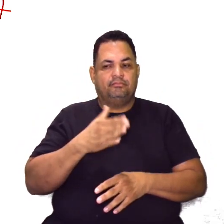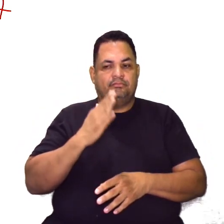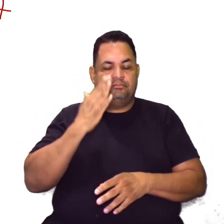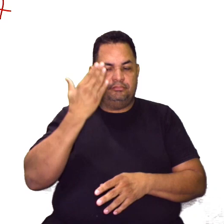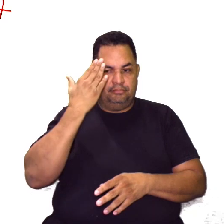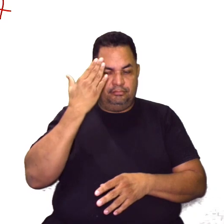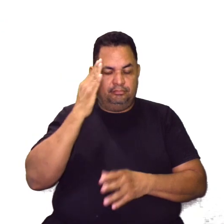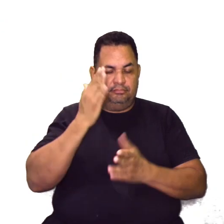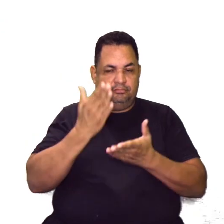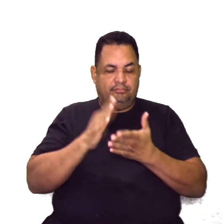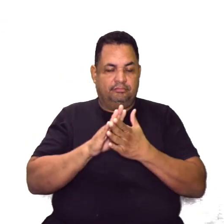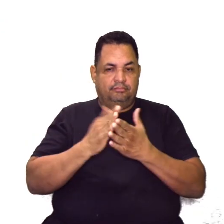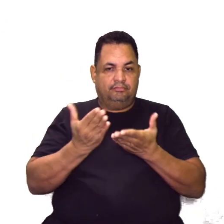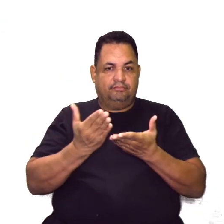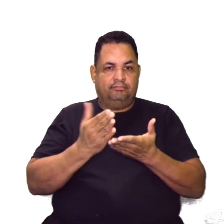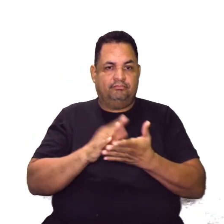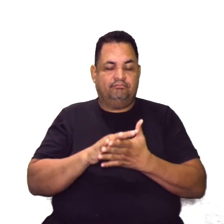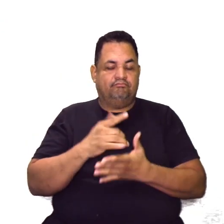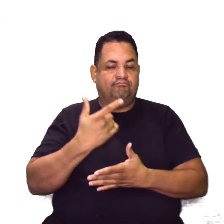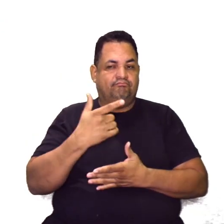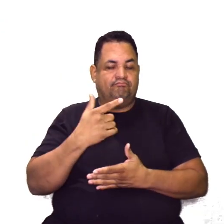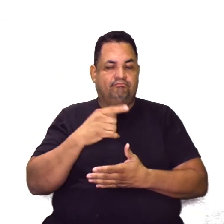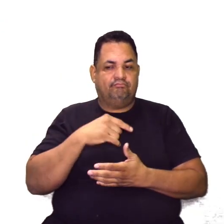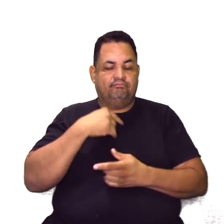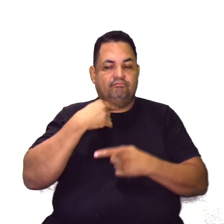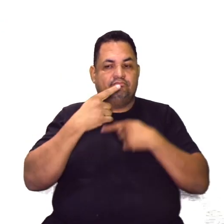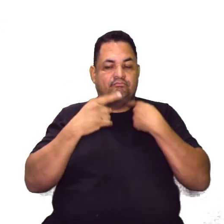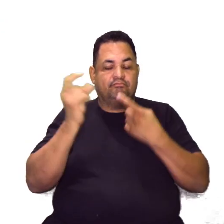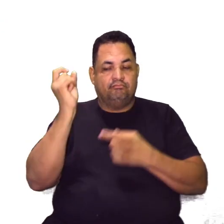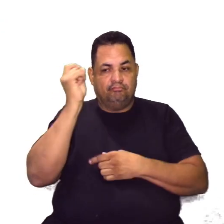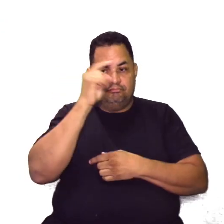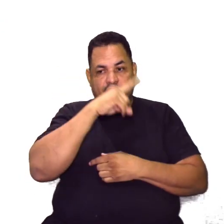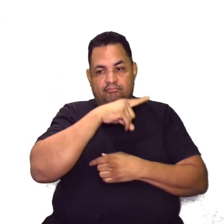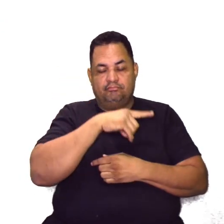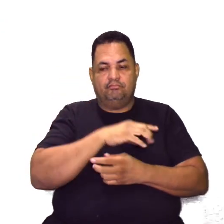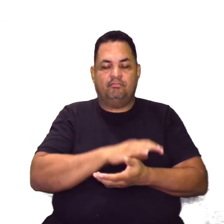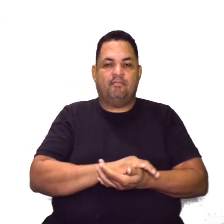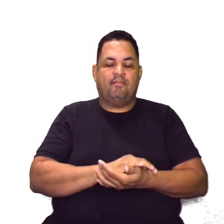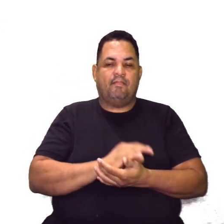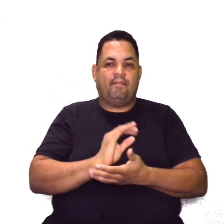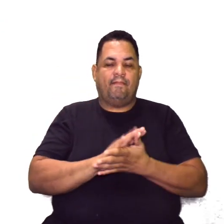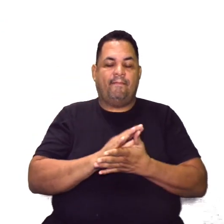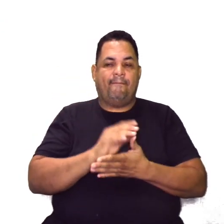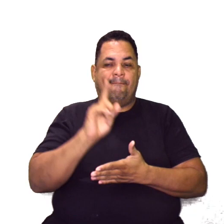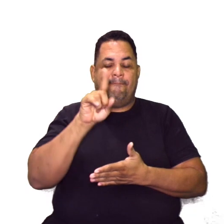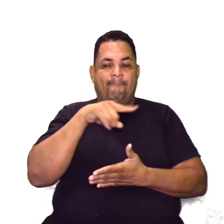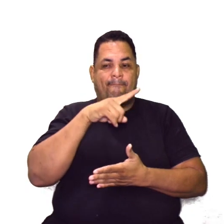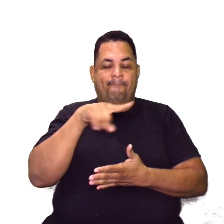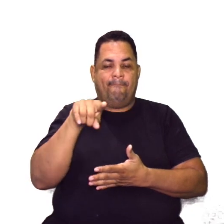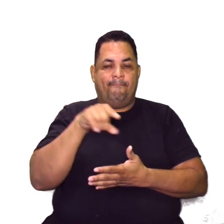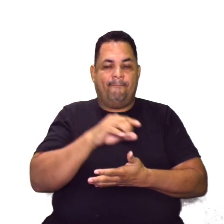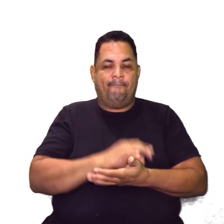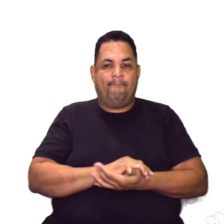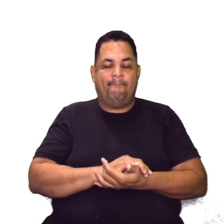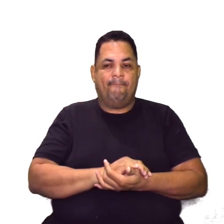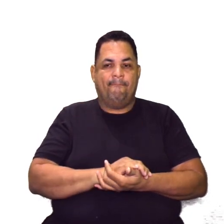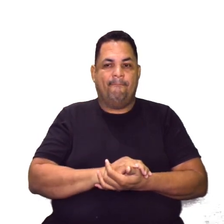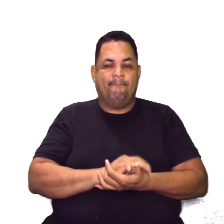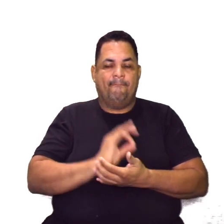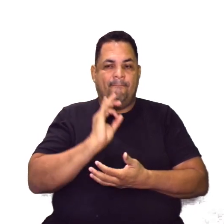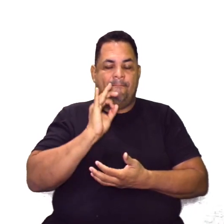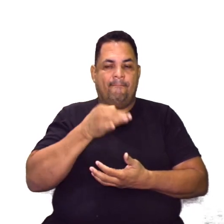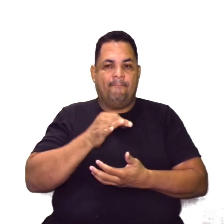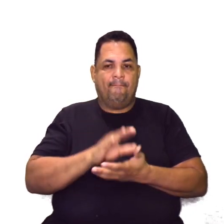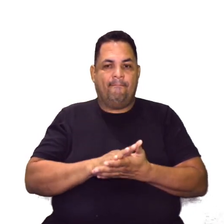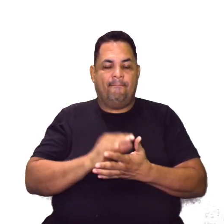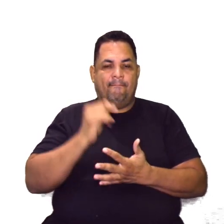certeza, vocês não tiveram dificuldade para assinalar e